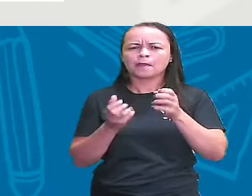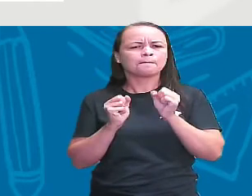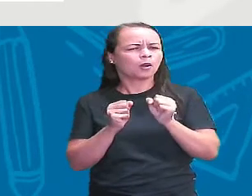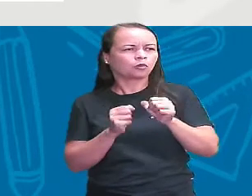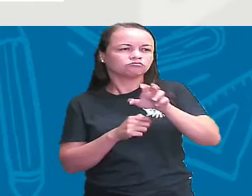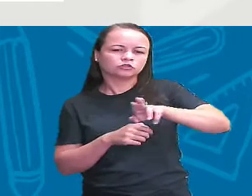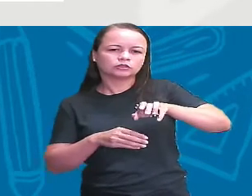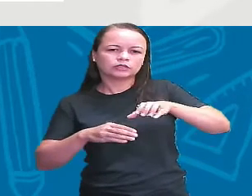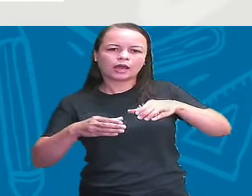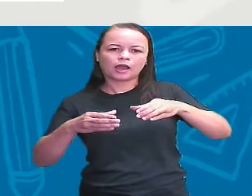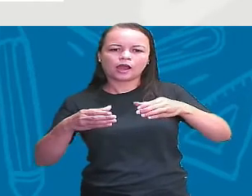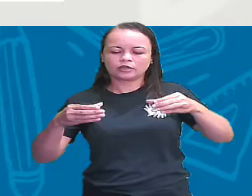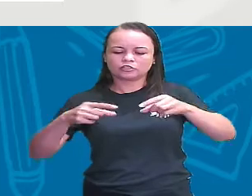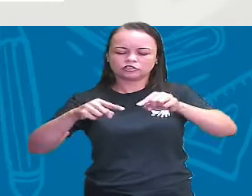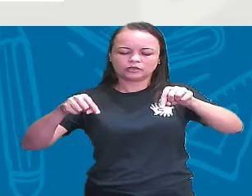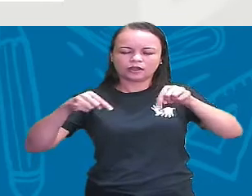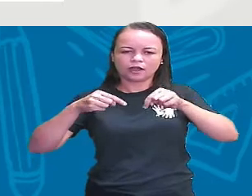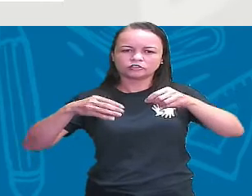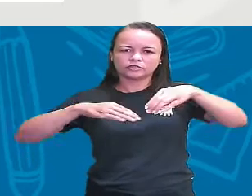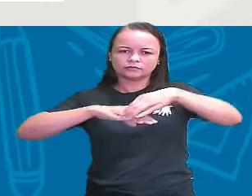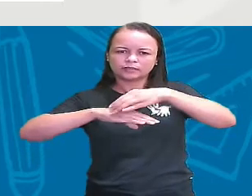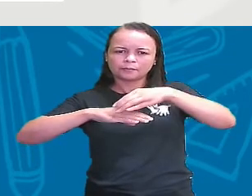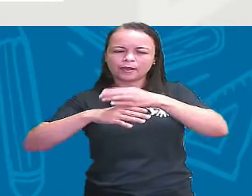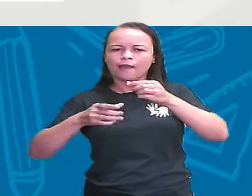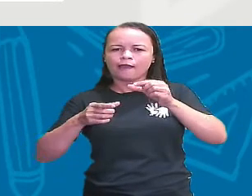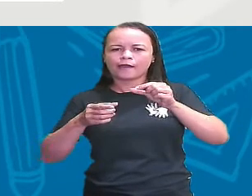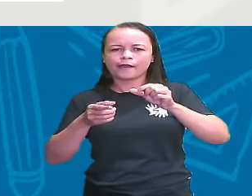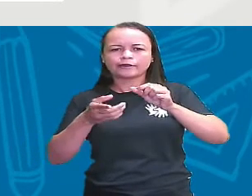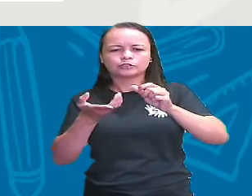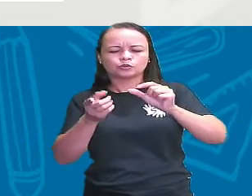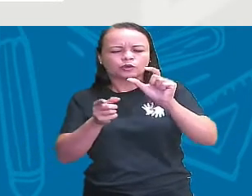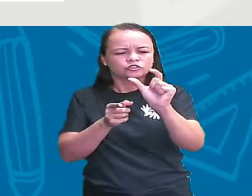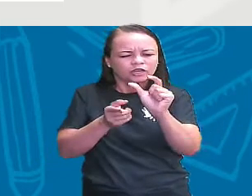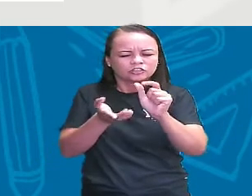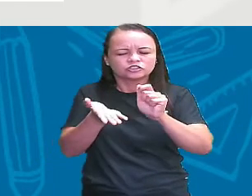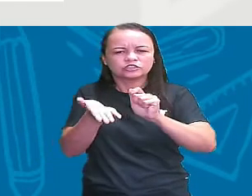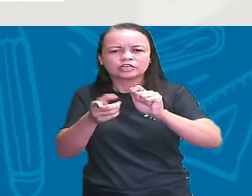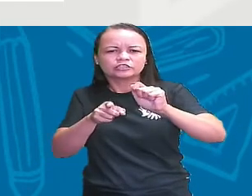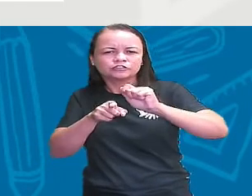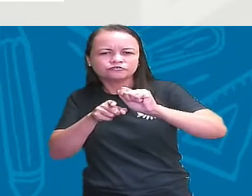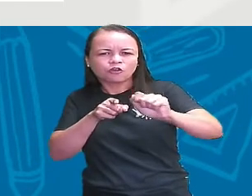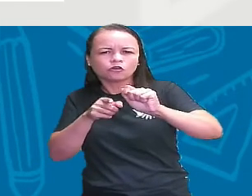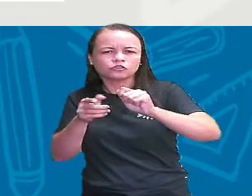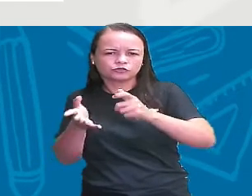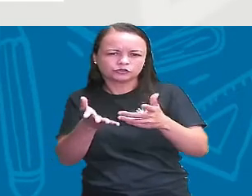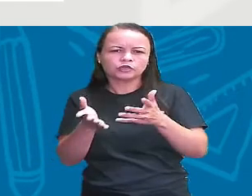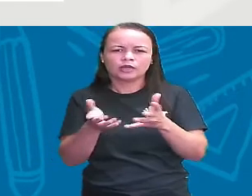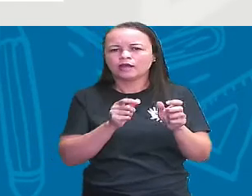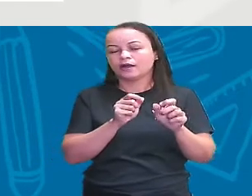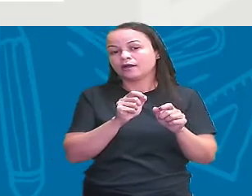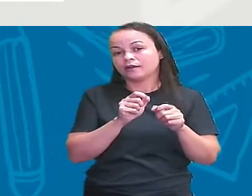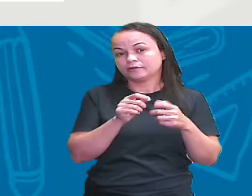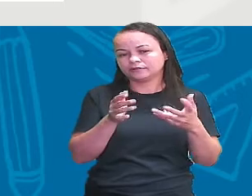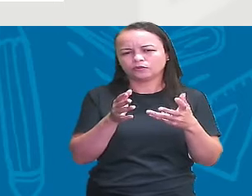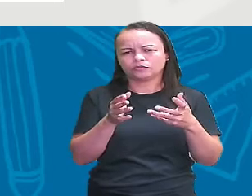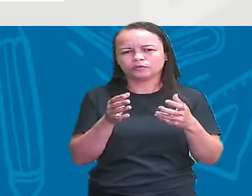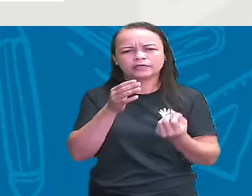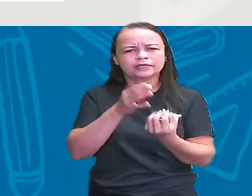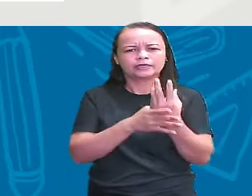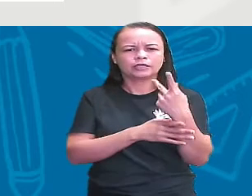caixinha de fósforos, com tampinhas de garrafa, não sei. Use a sua criatividade. Crie o seu mapa